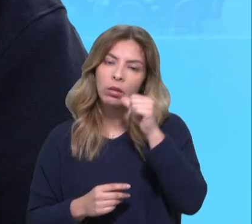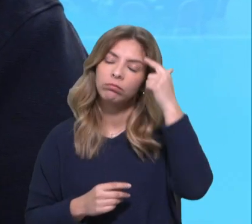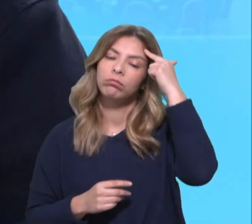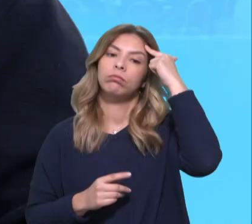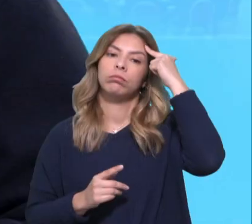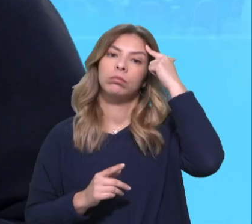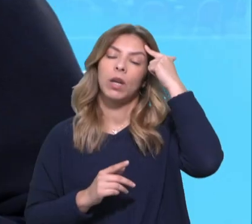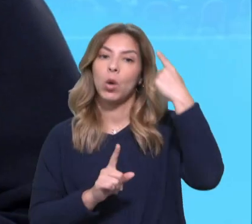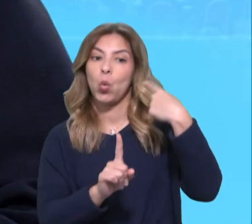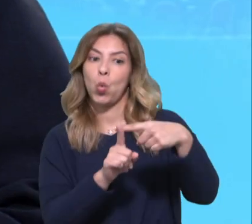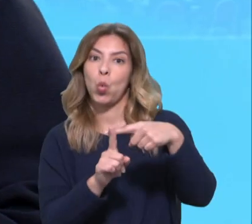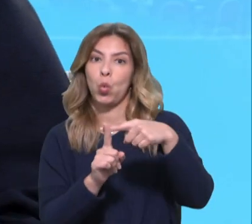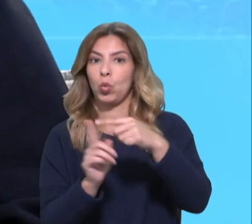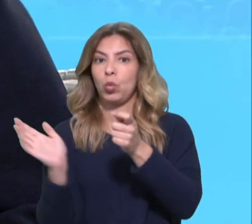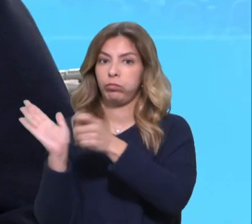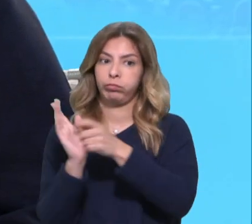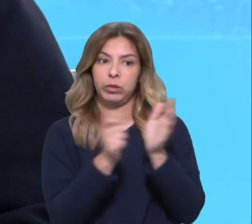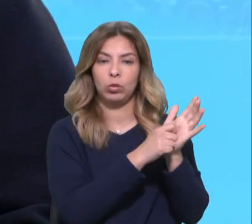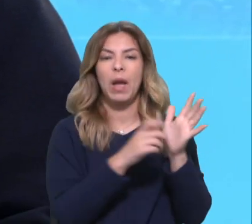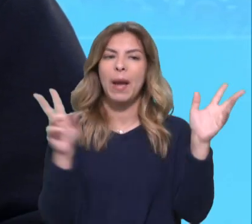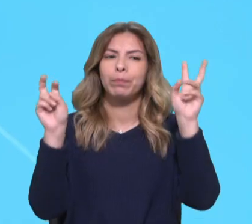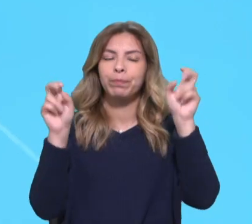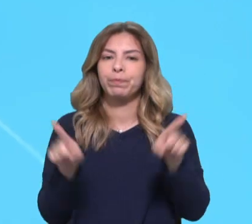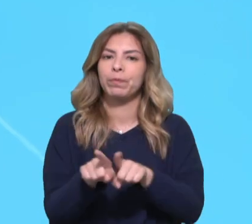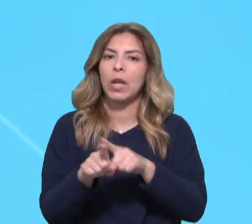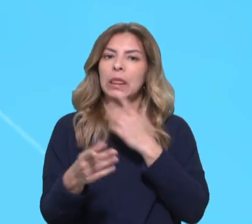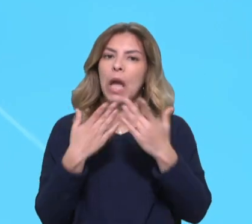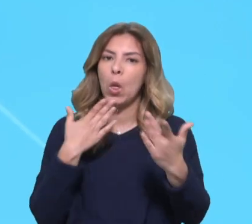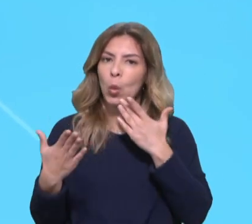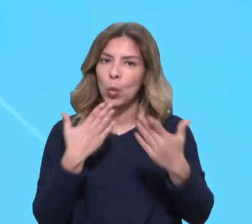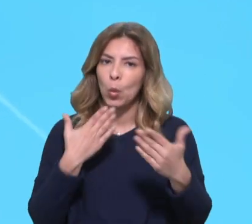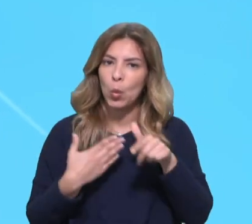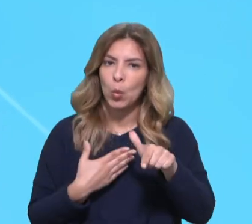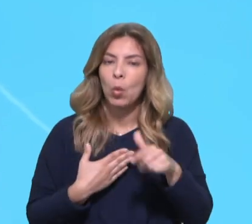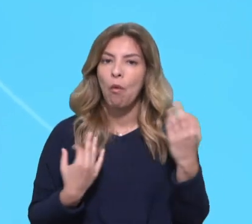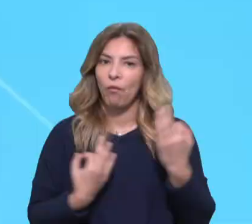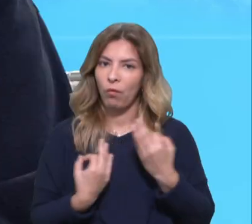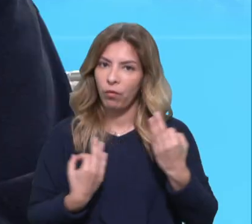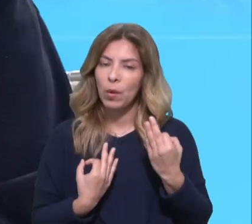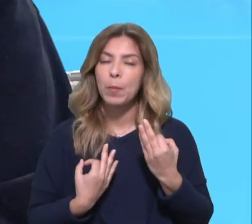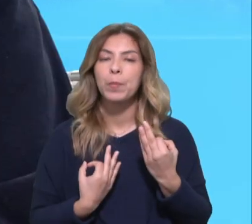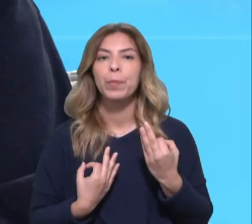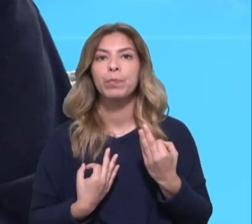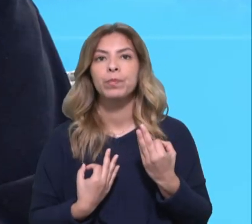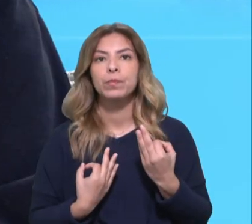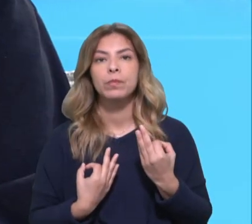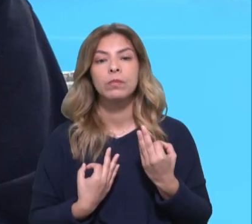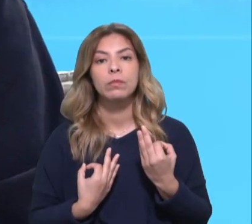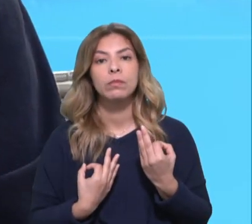que é um momento teatral, no fundo, com os nossos,